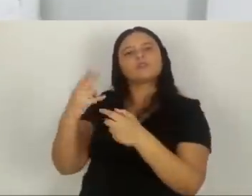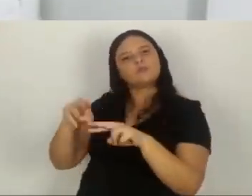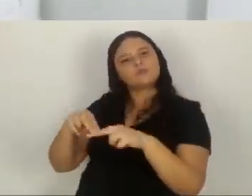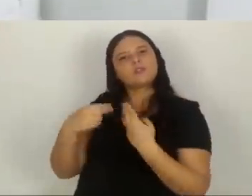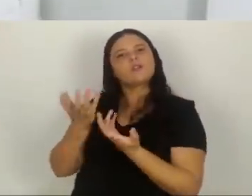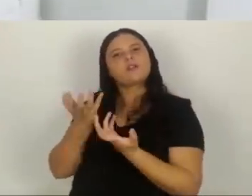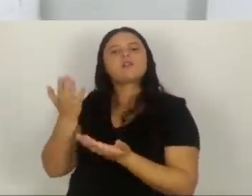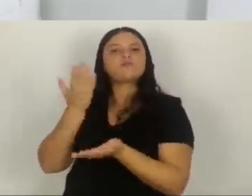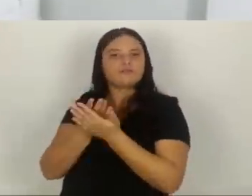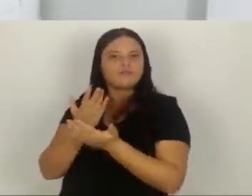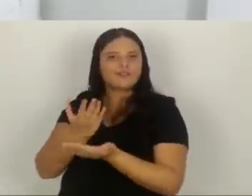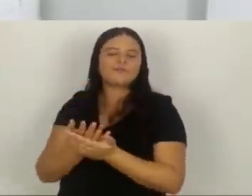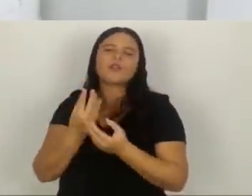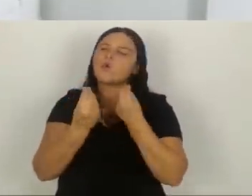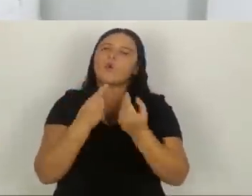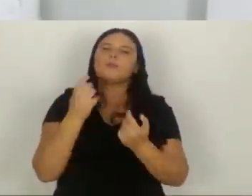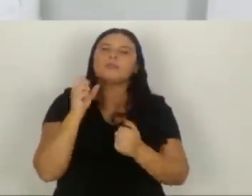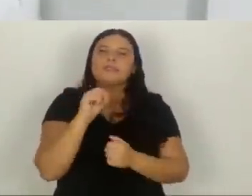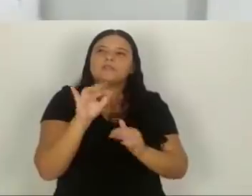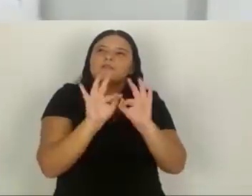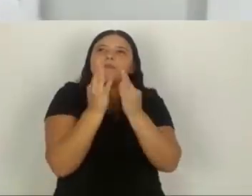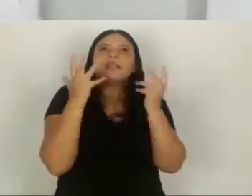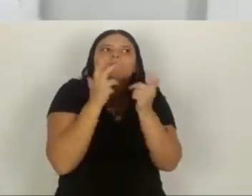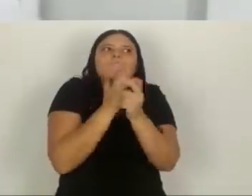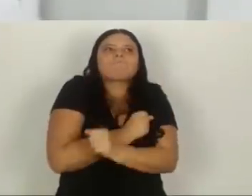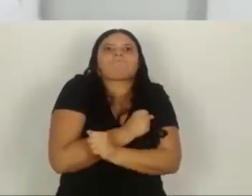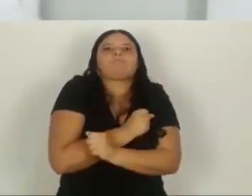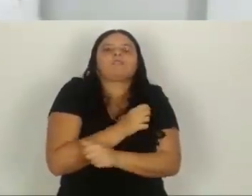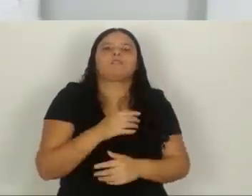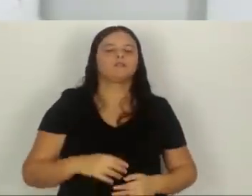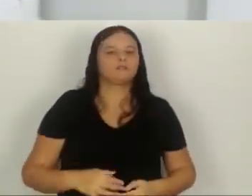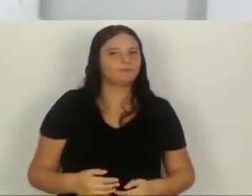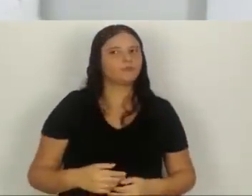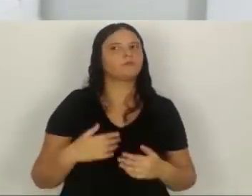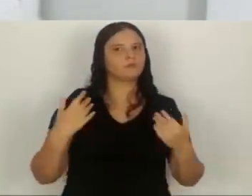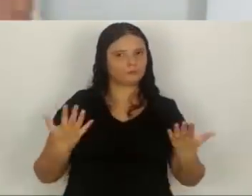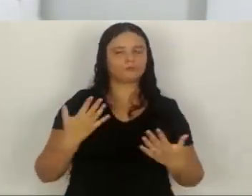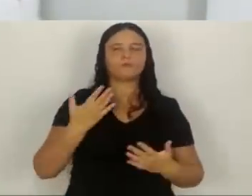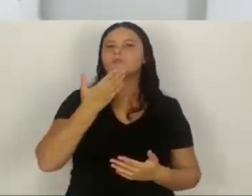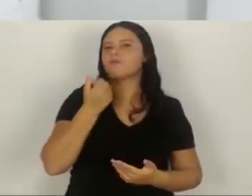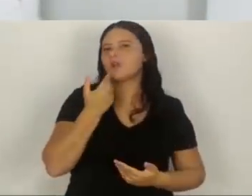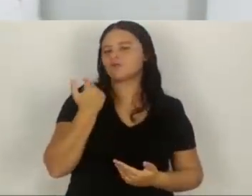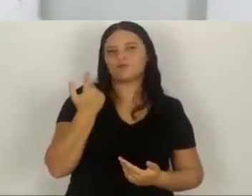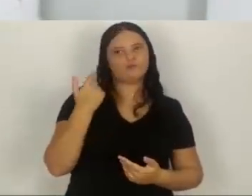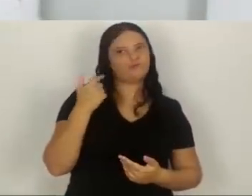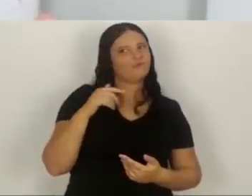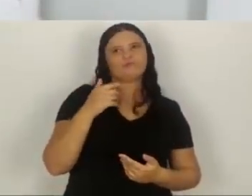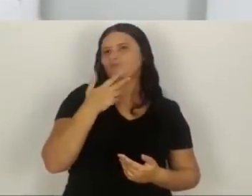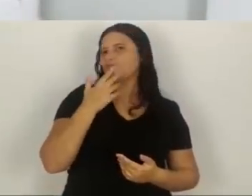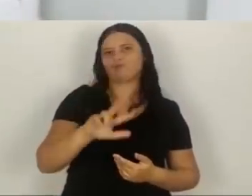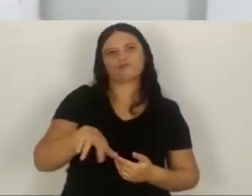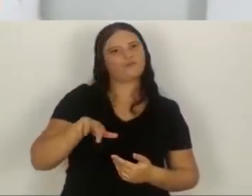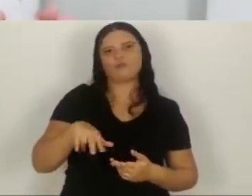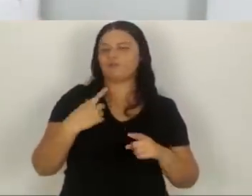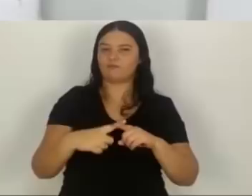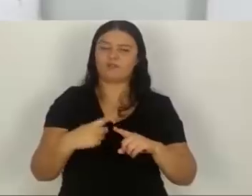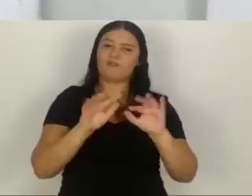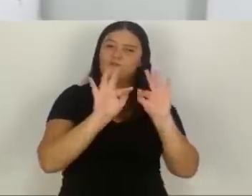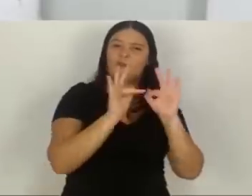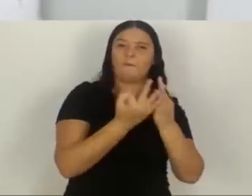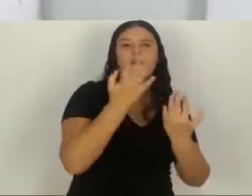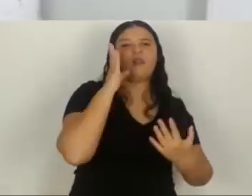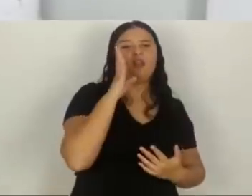muito apegado com os pais e familiares? Olha, não é fácil a gente sair de casa, ainda mais quando a gente tem uma relação